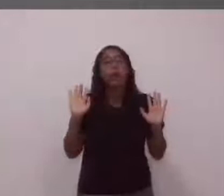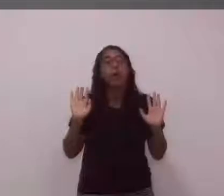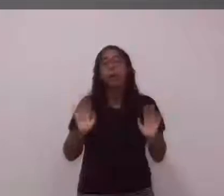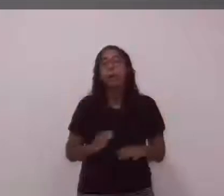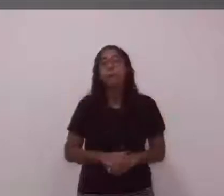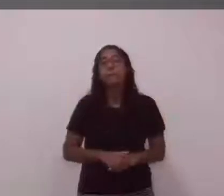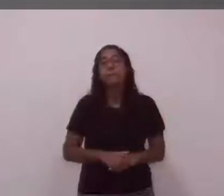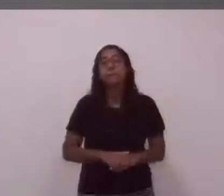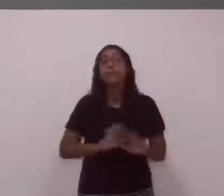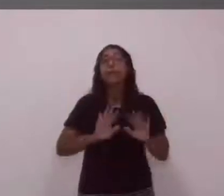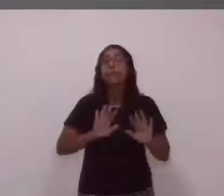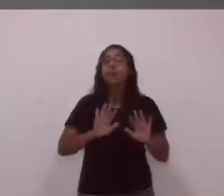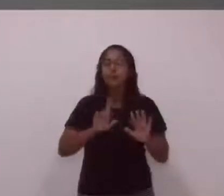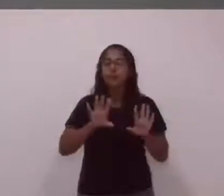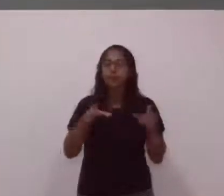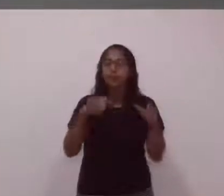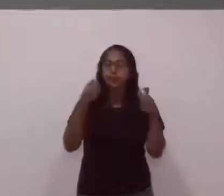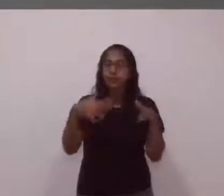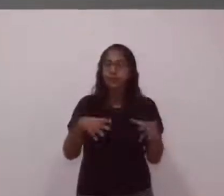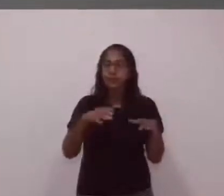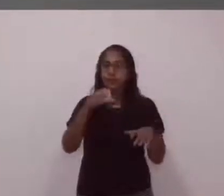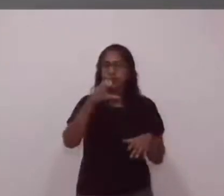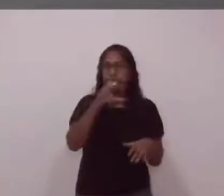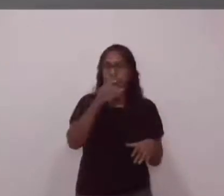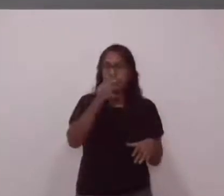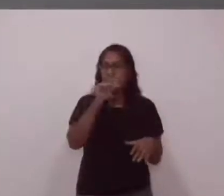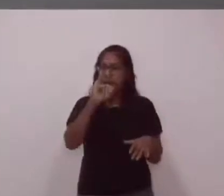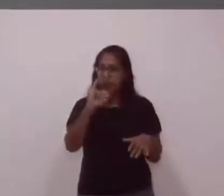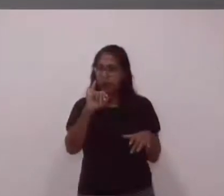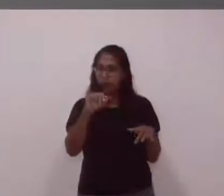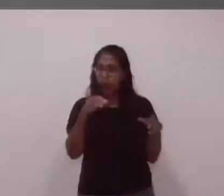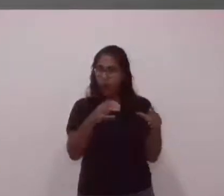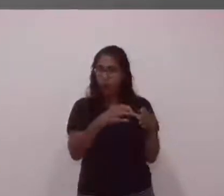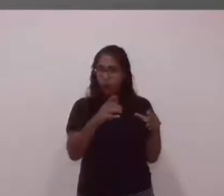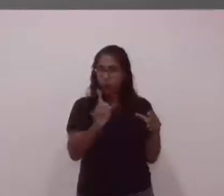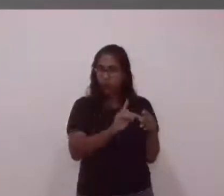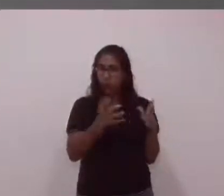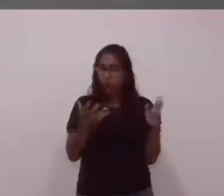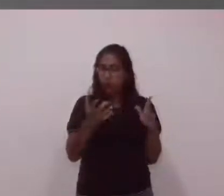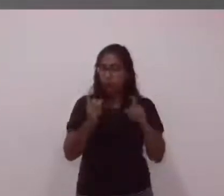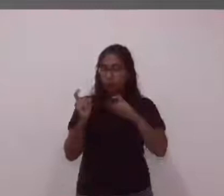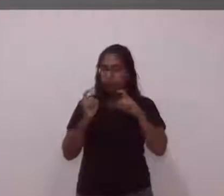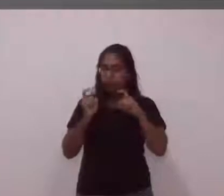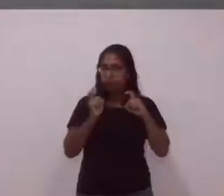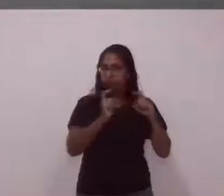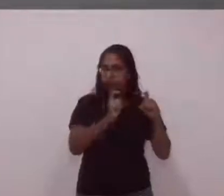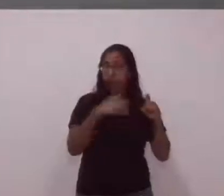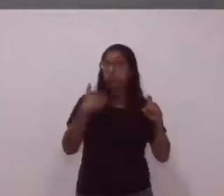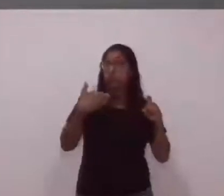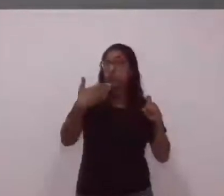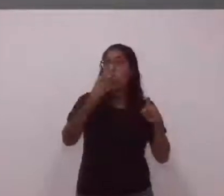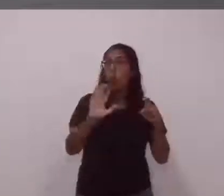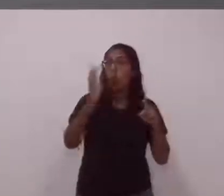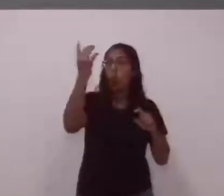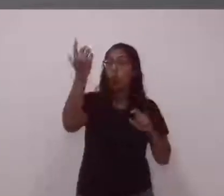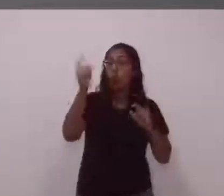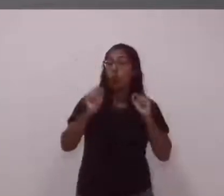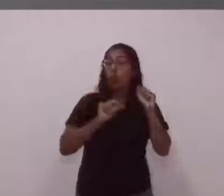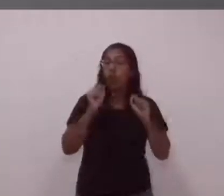mas falando em comissão processante ou em CPI ou seja lá o que for que a gente está discutindo essa noite o que isso vai acontecer ou não